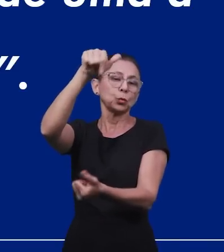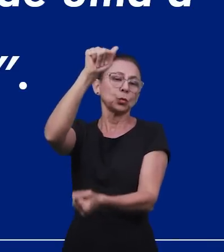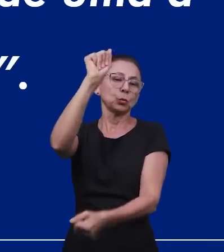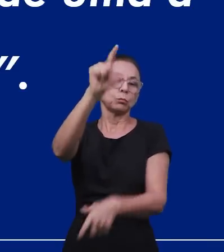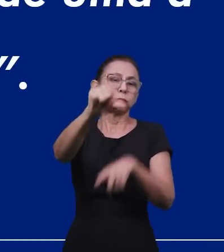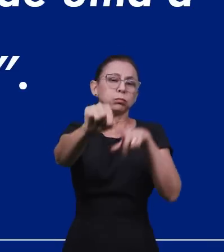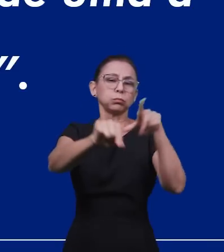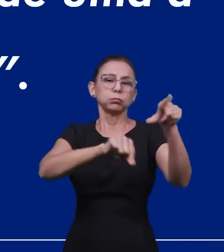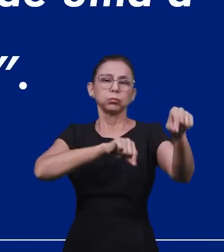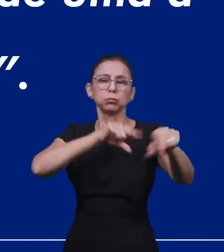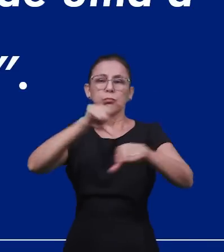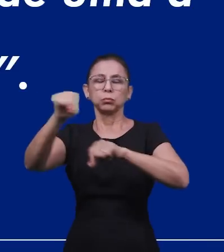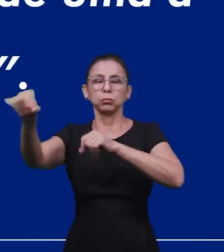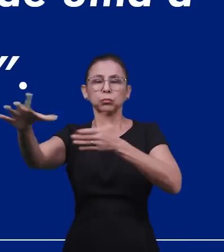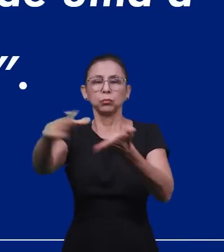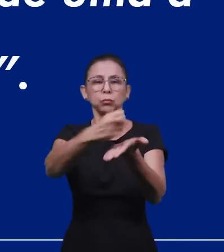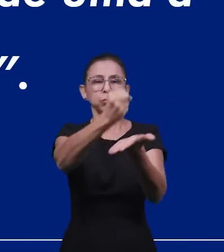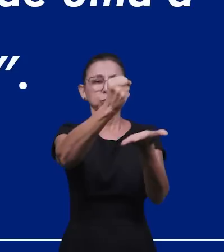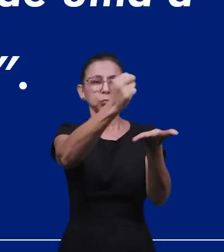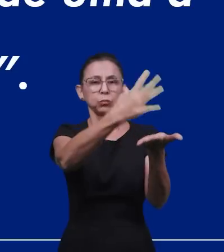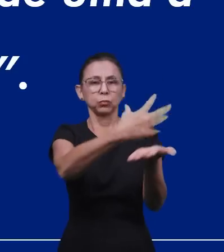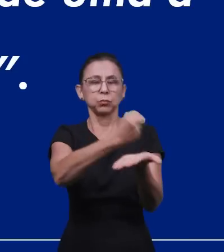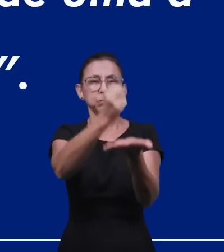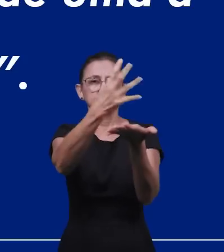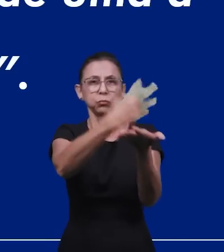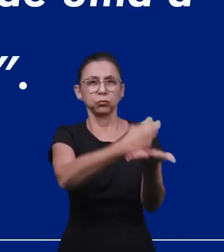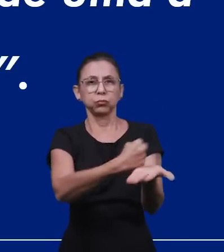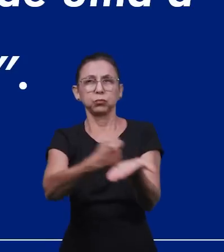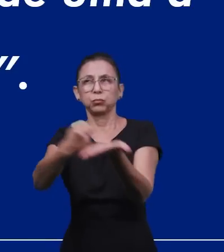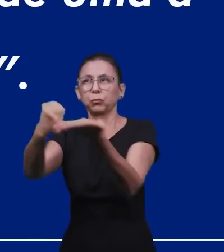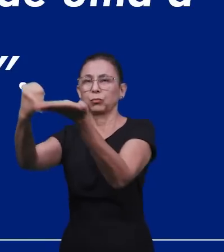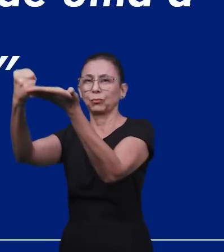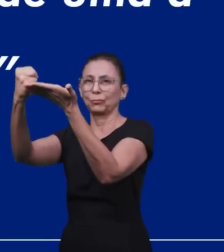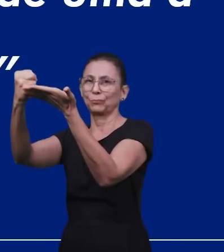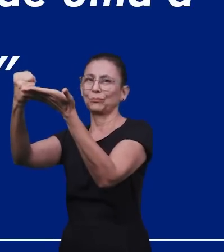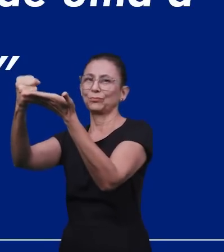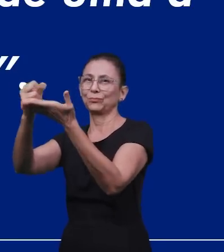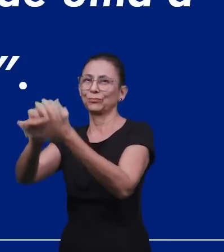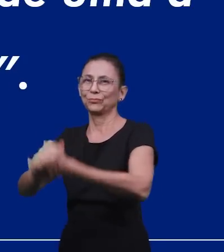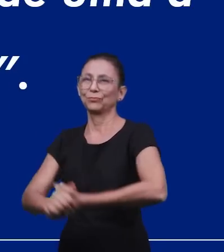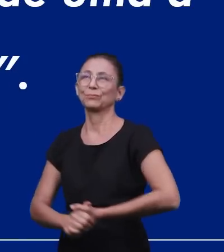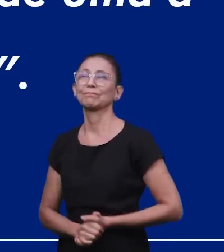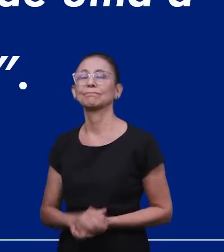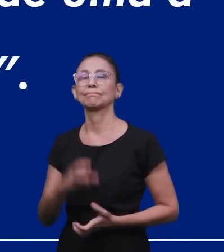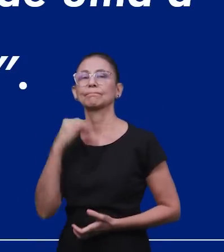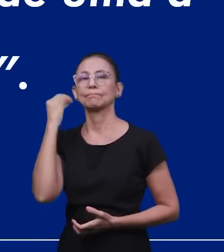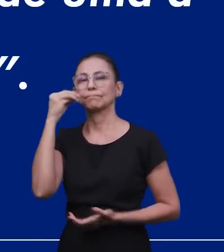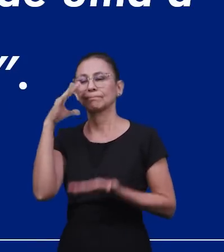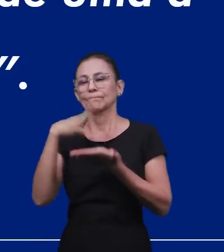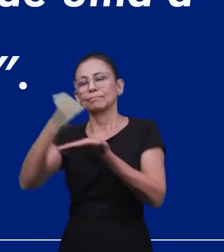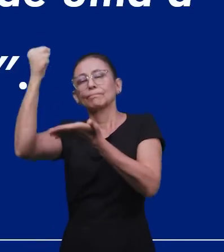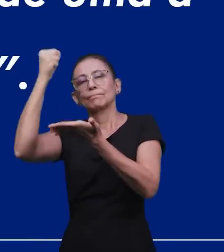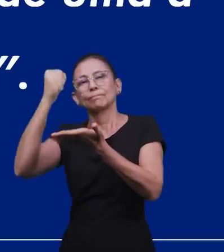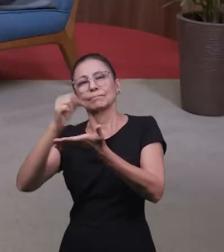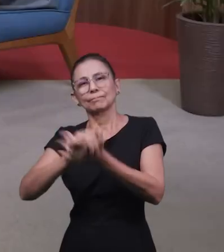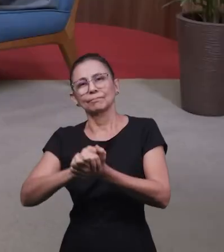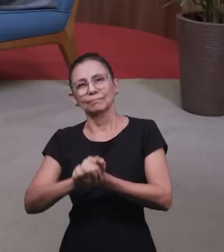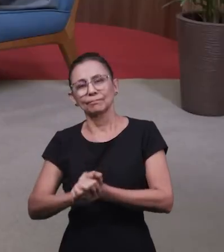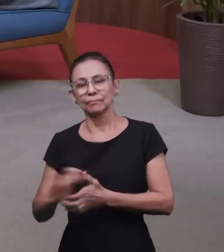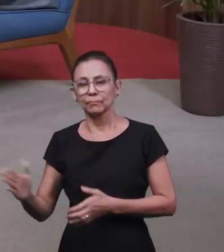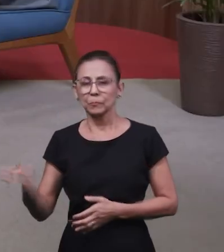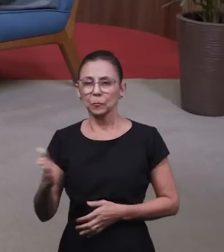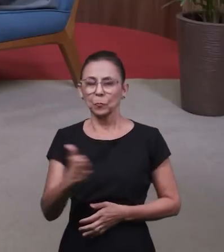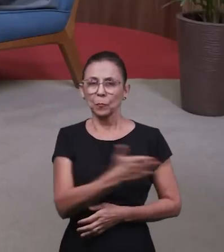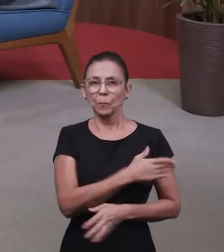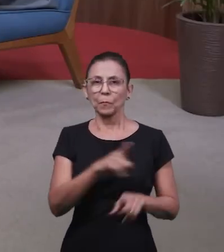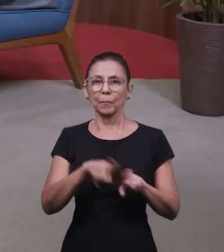a outra extremidade nos céus. Então essa será a nossa experiência de arrebatamento. Há um